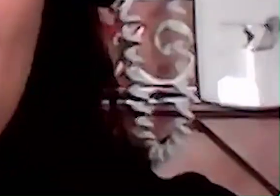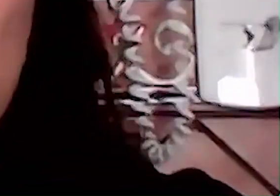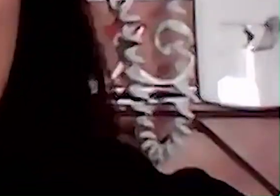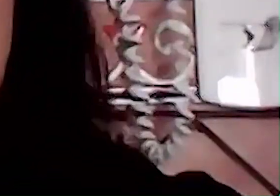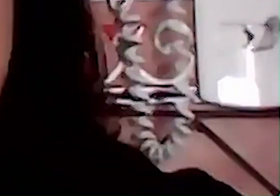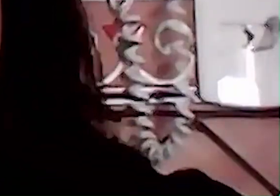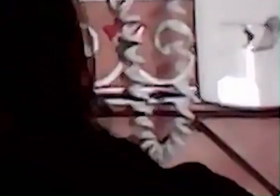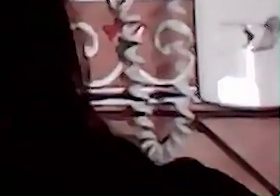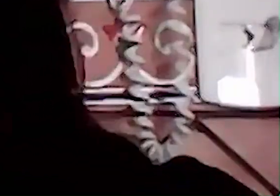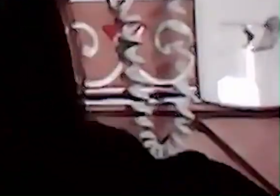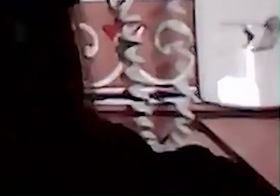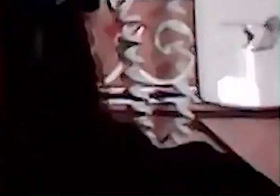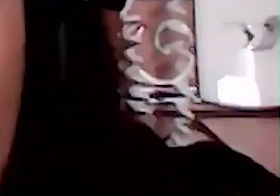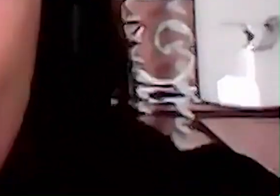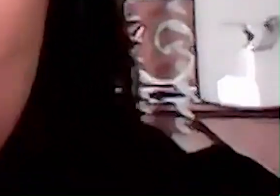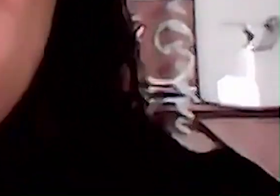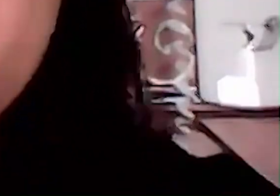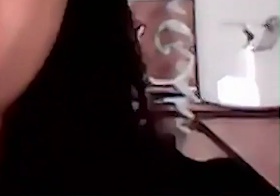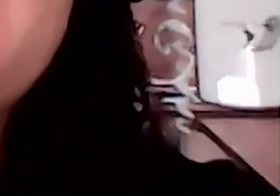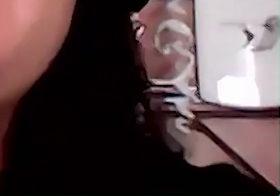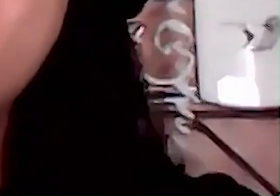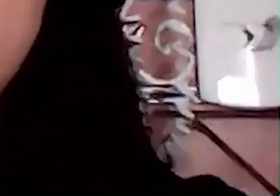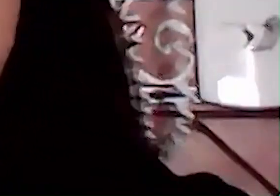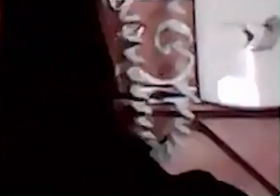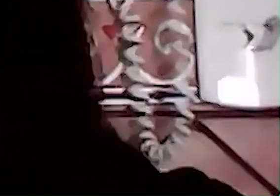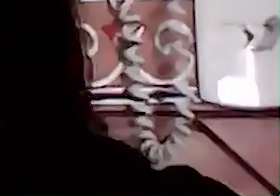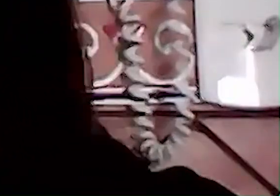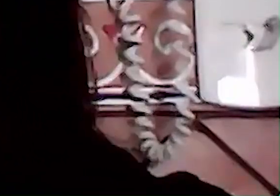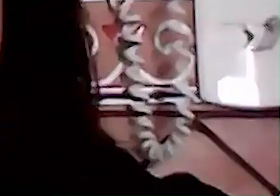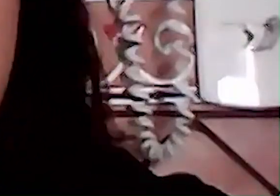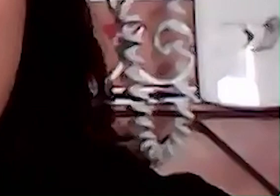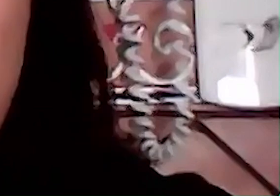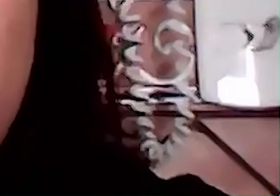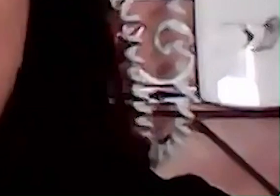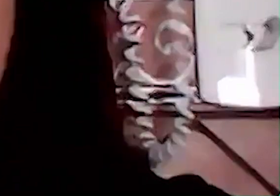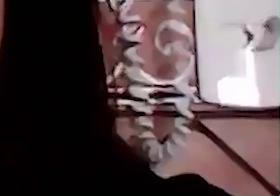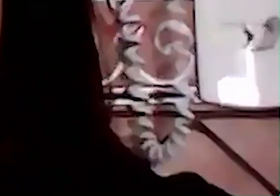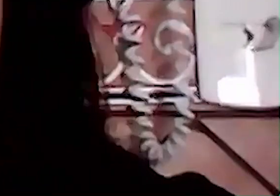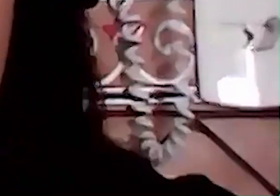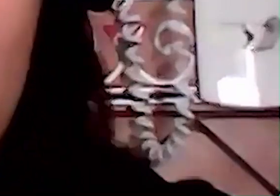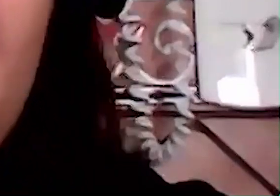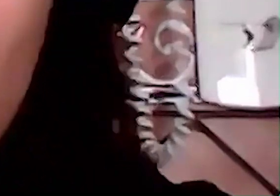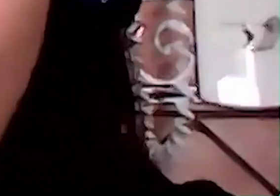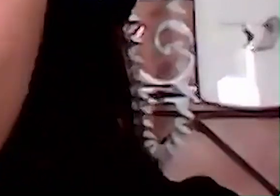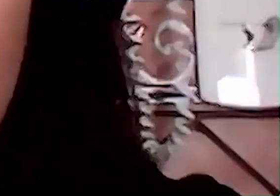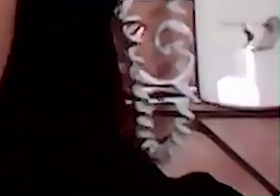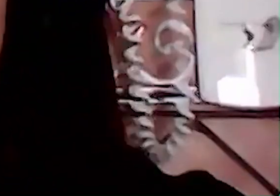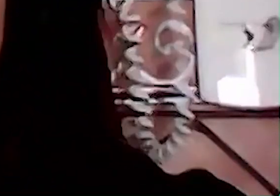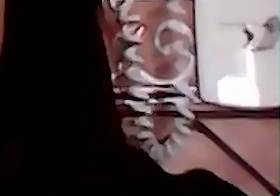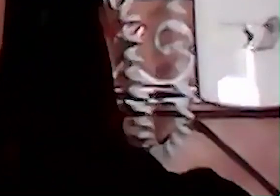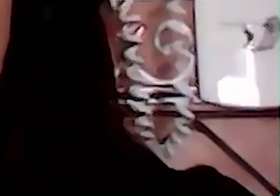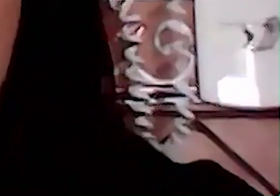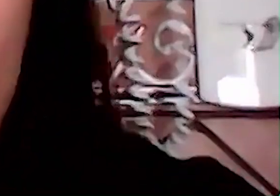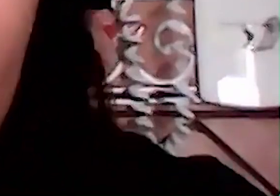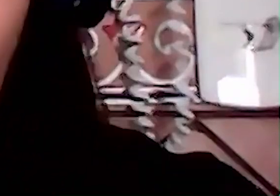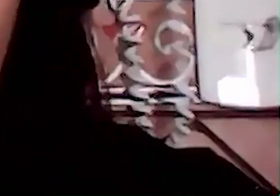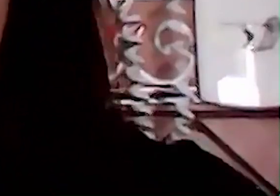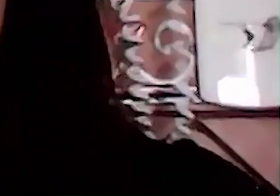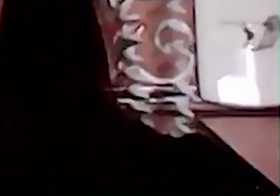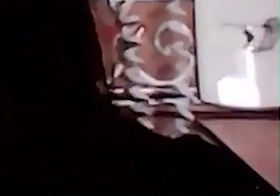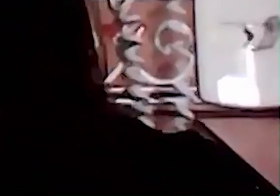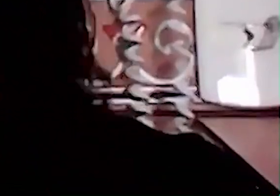é que eu não ouvi todos os episódios da Rádio novela apresenta mas eu me tornei fã a partir do projeto